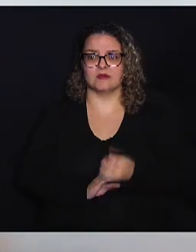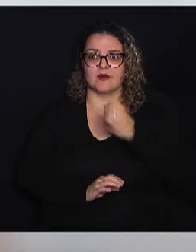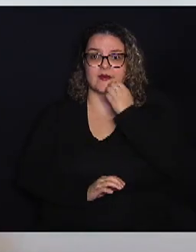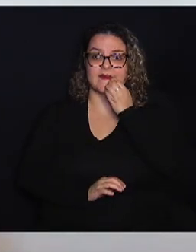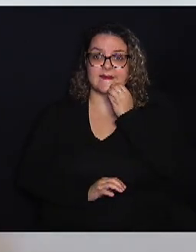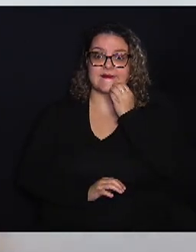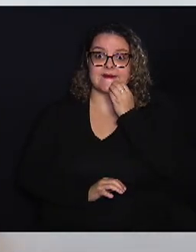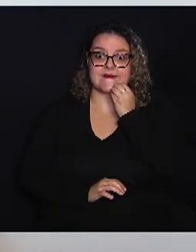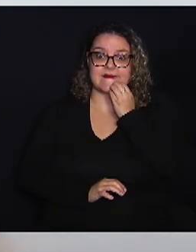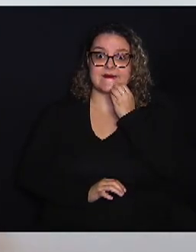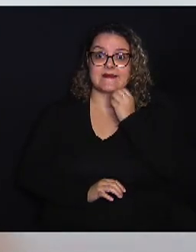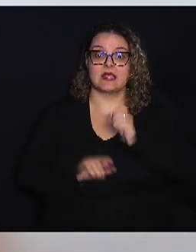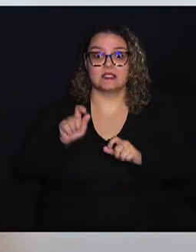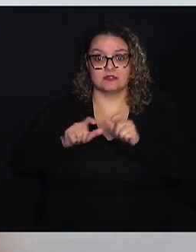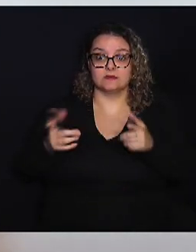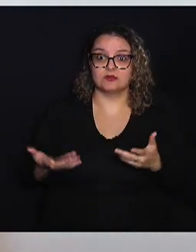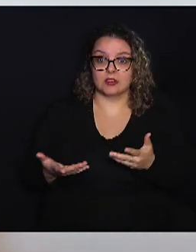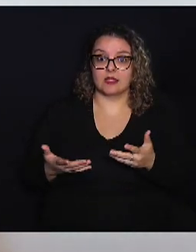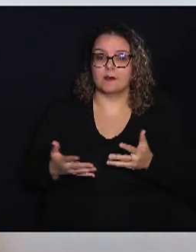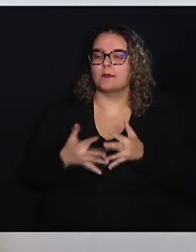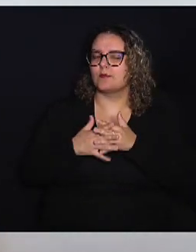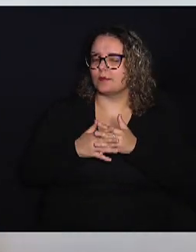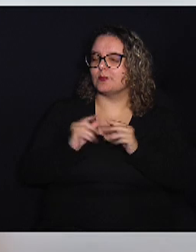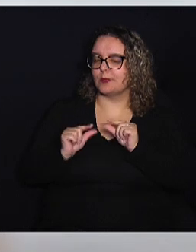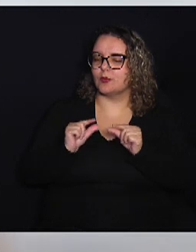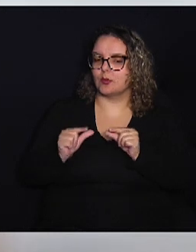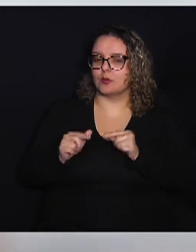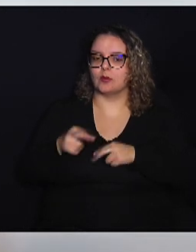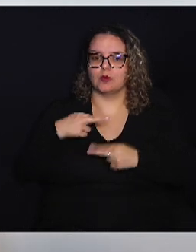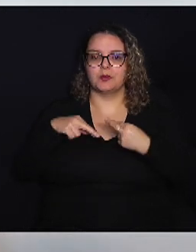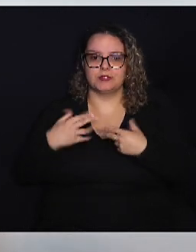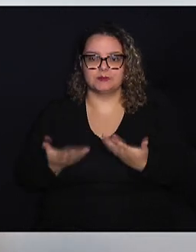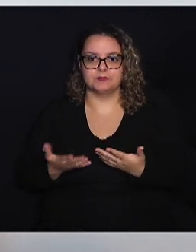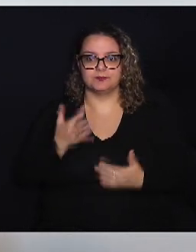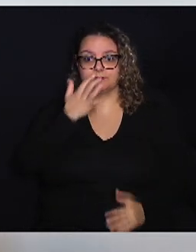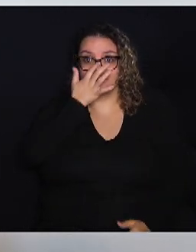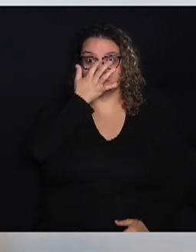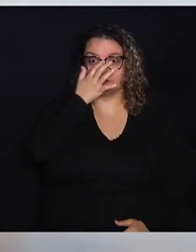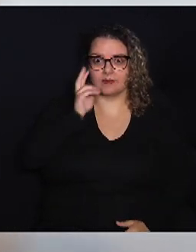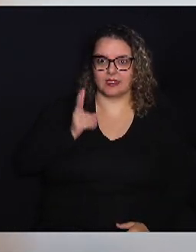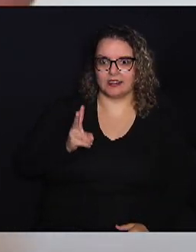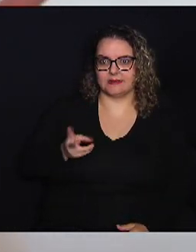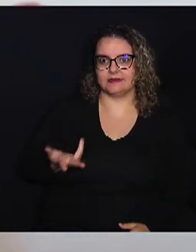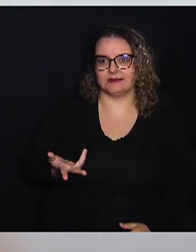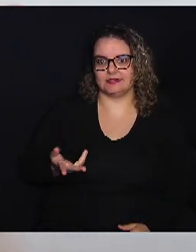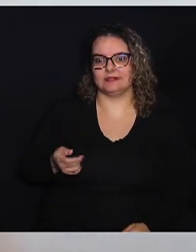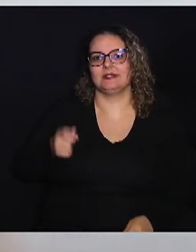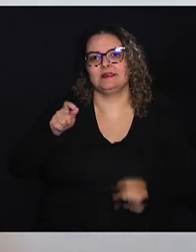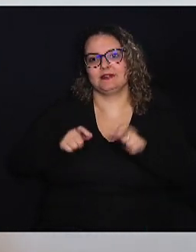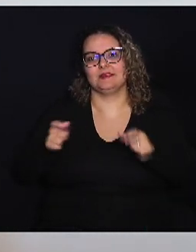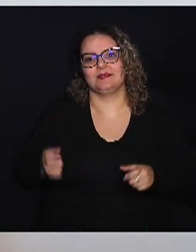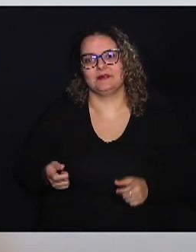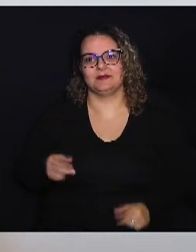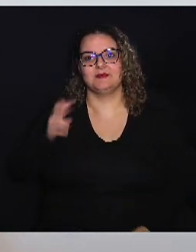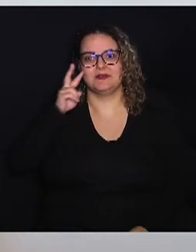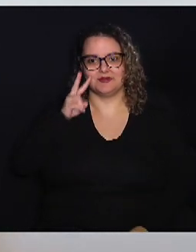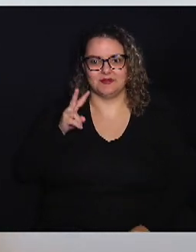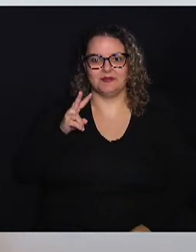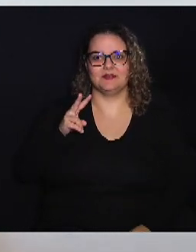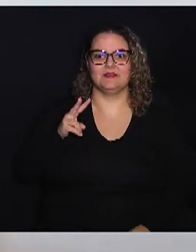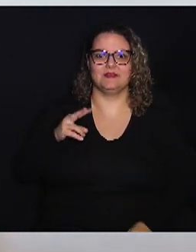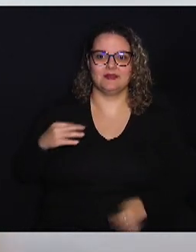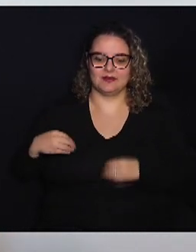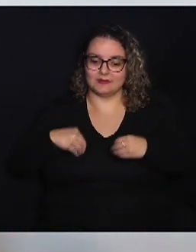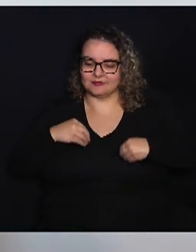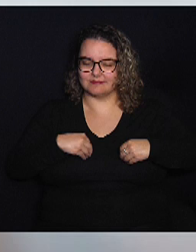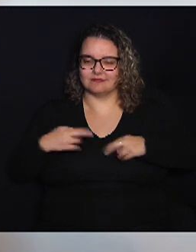Na verdade, as pessoas até fazem um pouco de confusão em relação a isso, né? Que sempre quando as pessoas tendem a olhar o exame sozinhas e ver